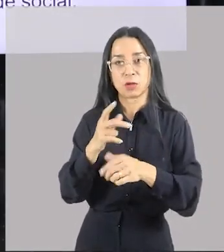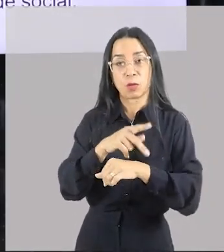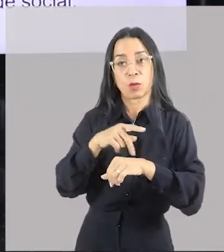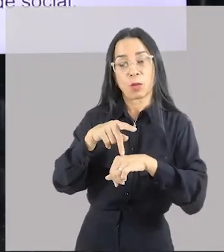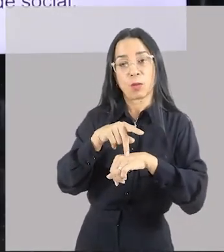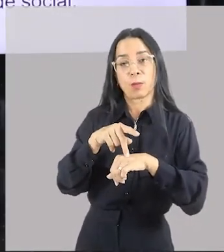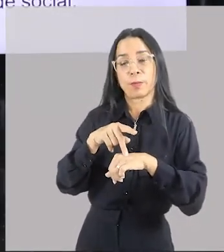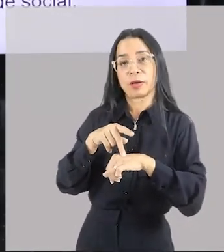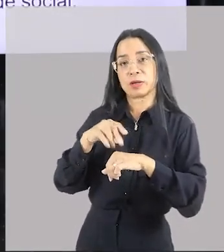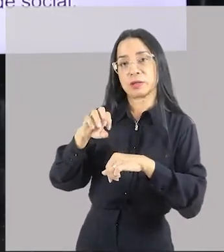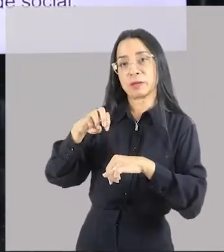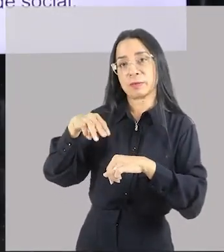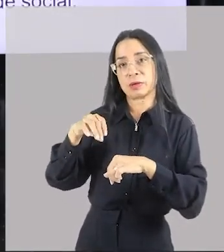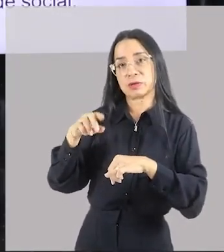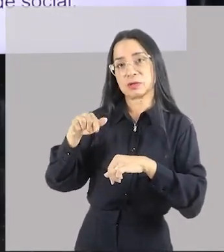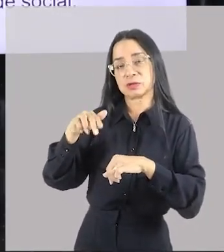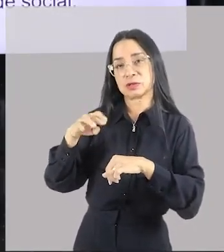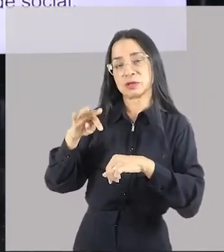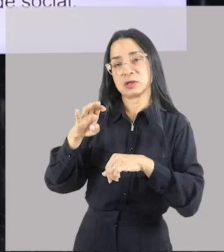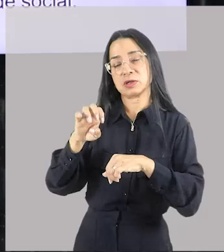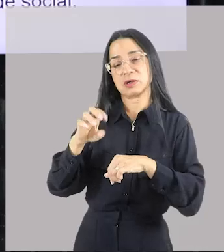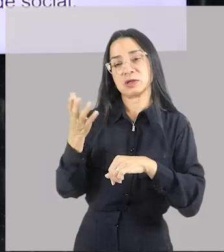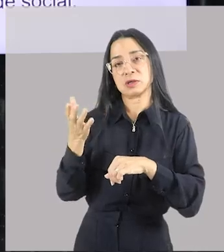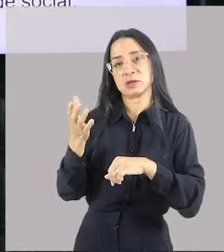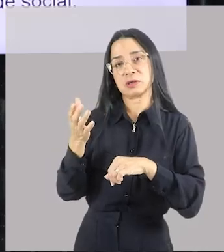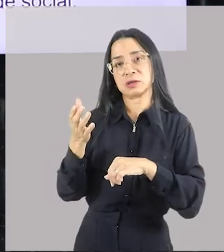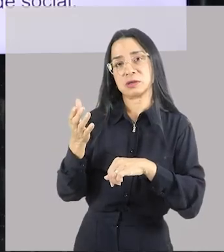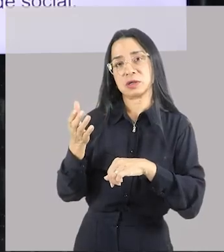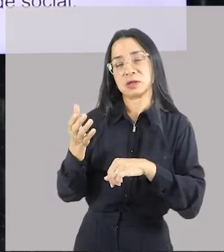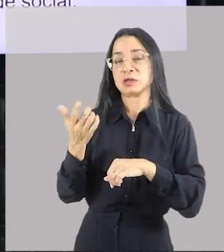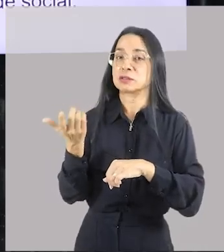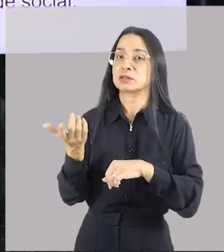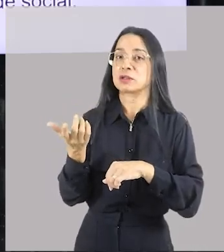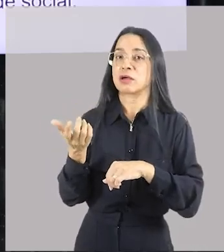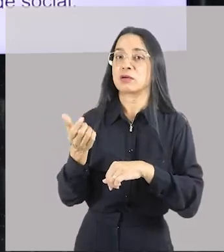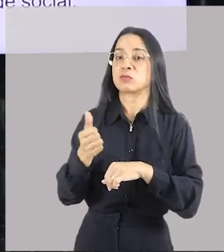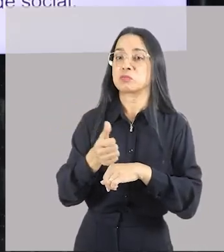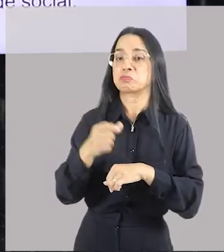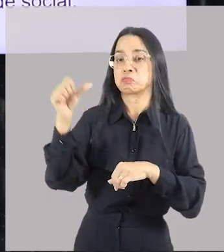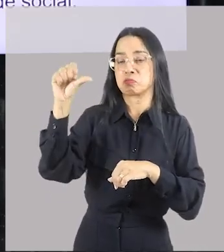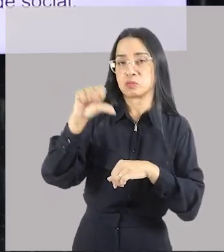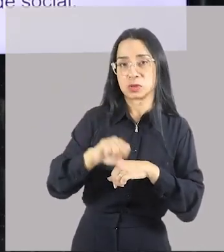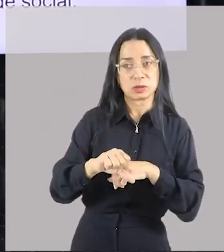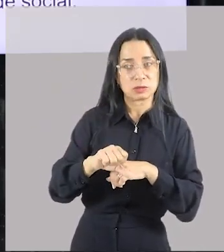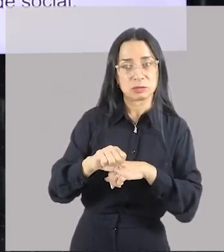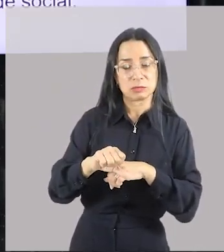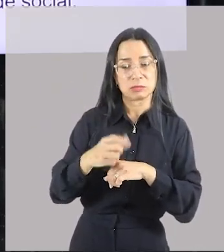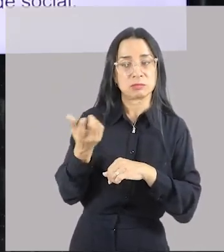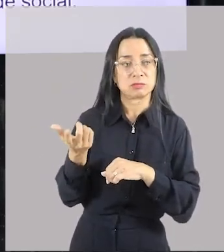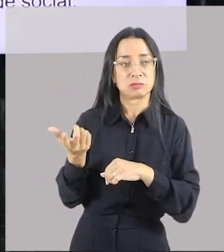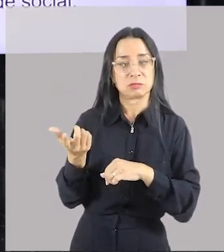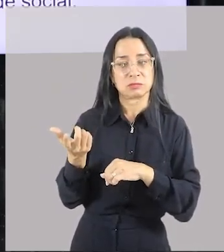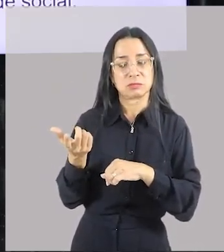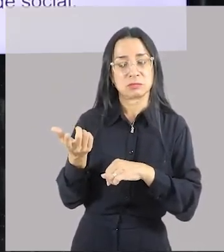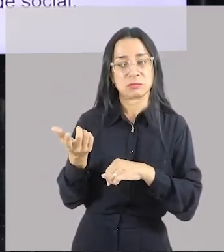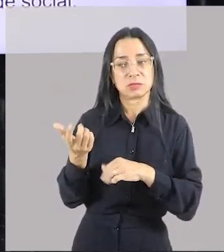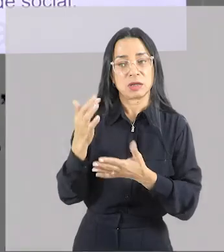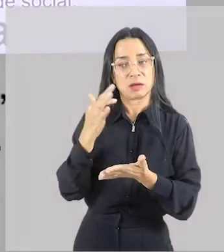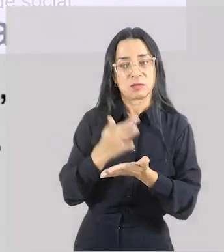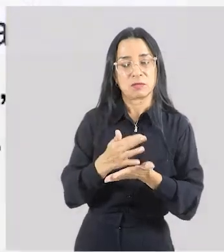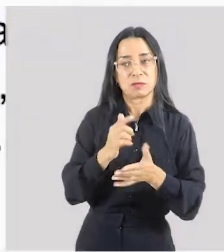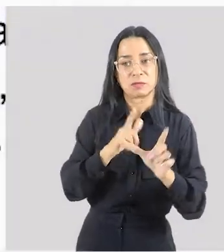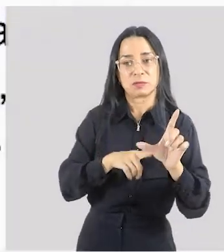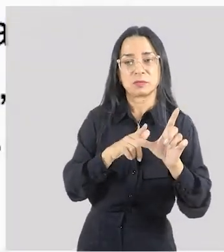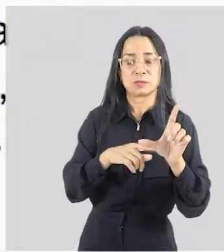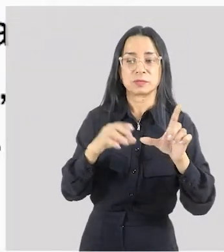como Brasil, México, eles estão numa condição ruim. Eles não priorizaram isso, não. Então é falsa a letra C, é o contrário do que diz o